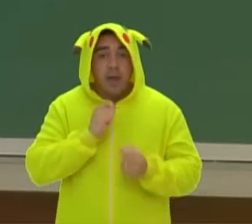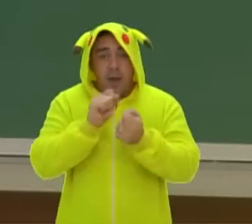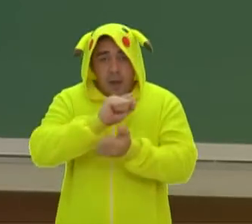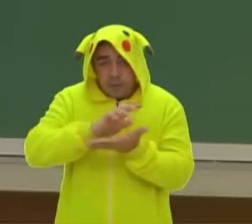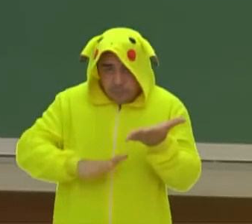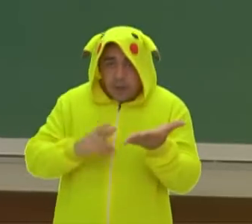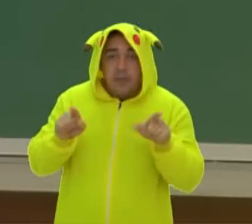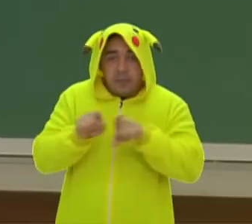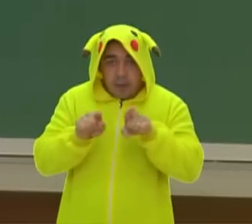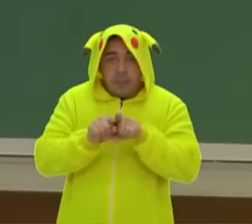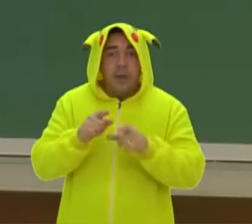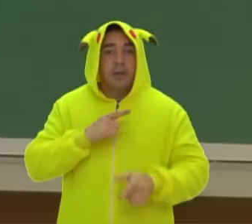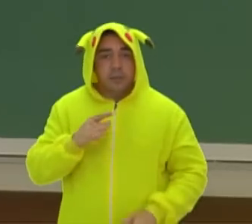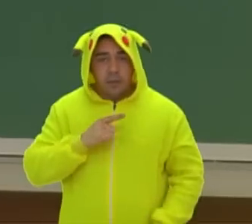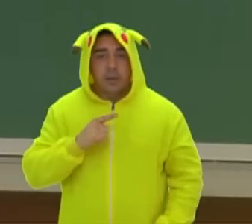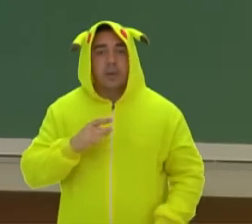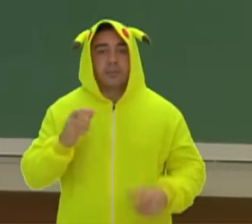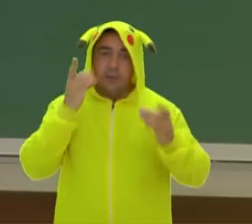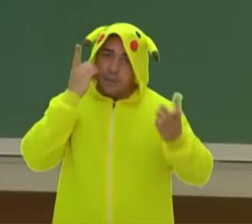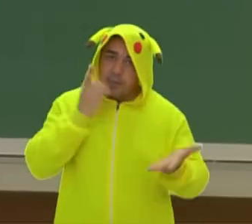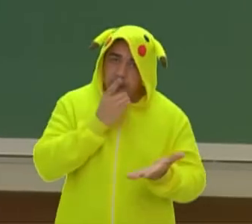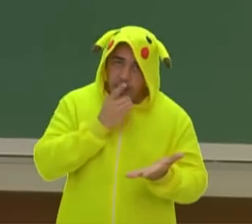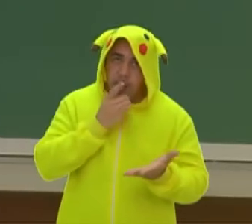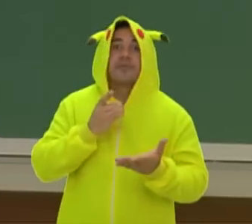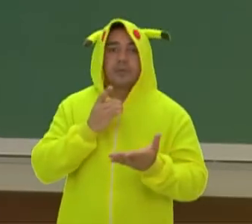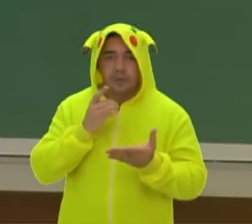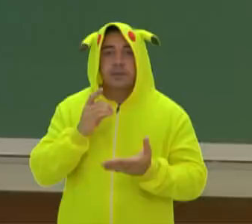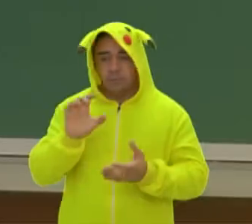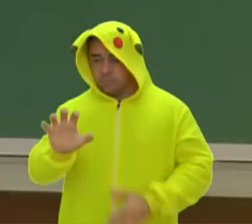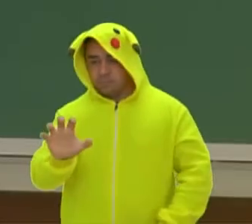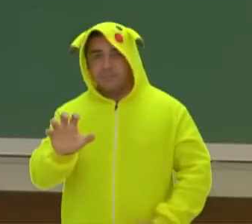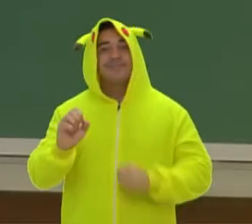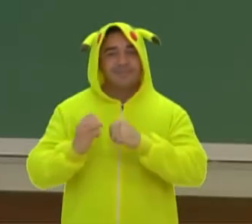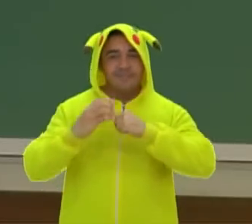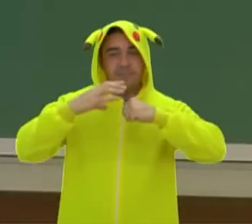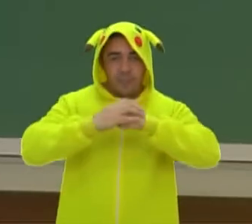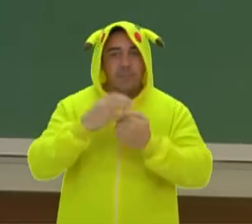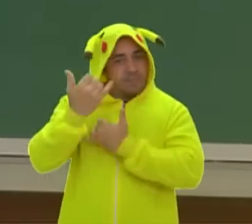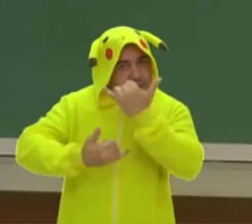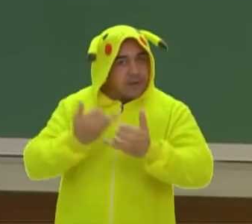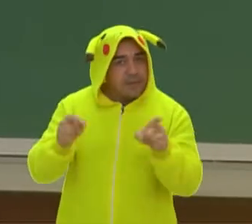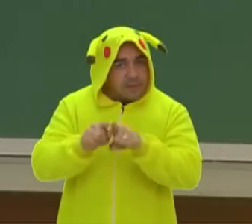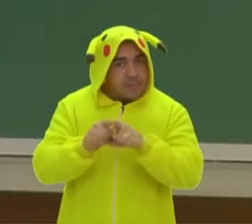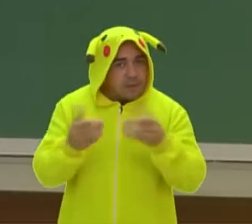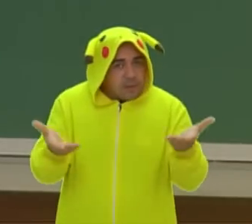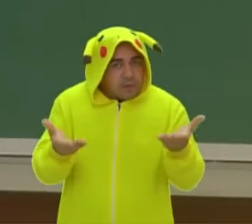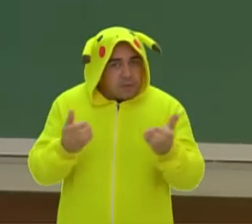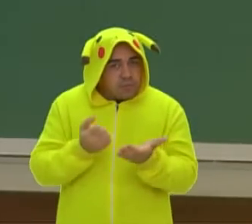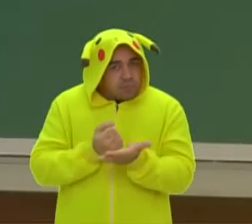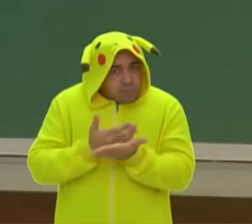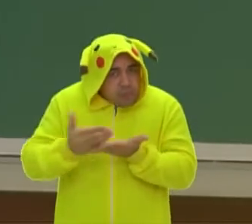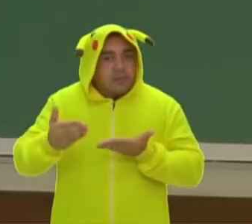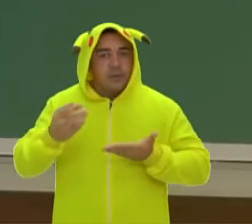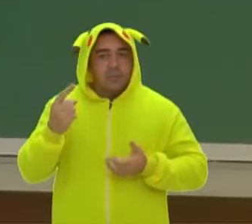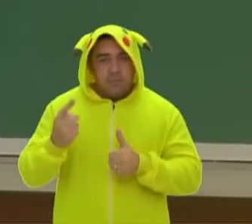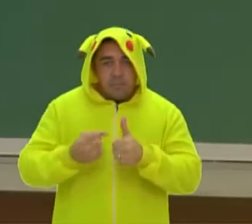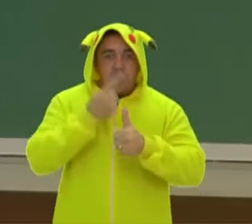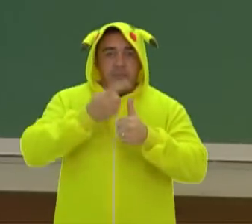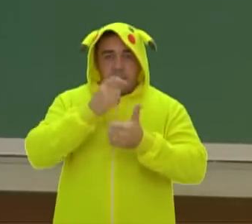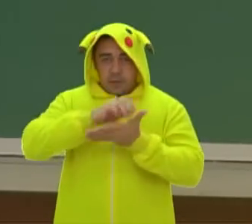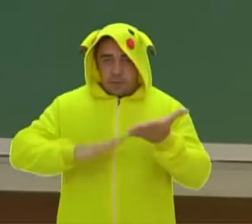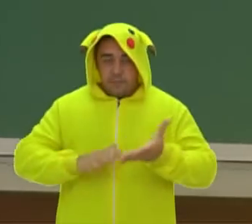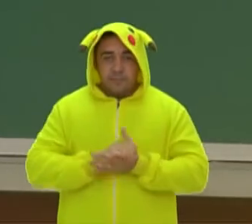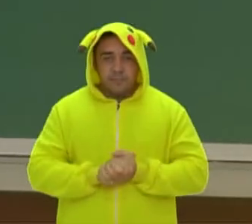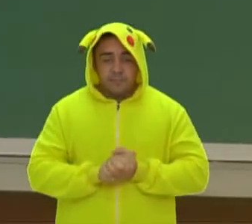também. Ali ainda está o nosso colega Darwin segurando uma Pokébola, então também entrou no clima da brincadeira. Então vamos lá, nosso primeiro exercício de hoje.